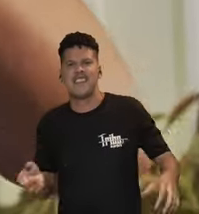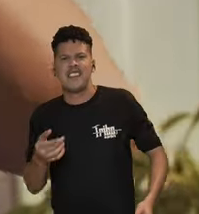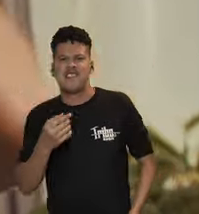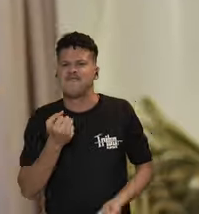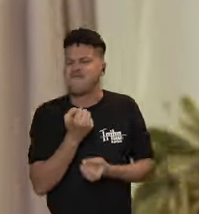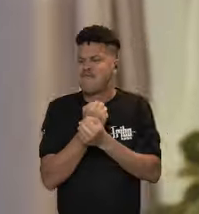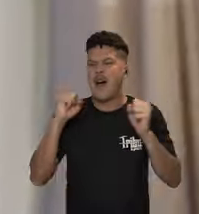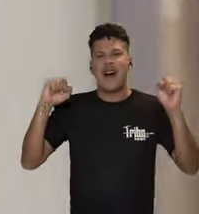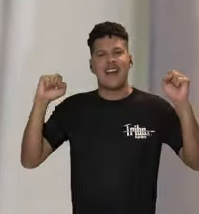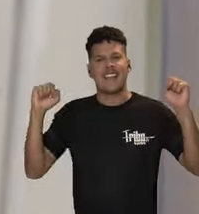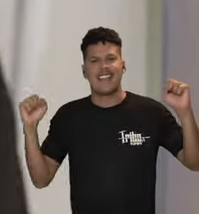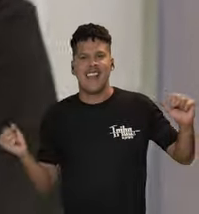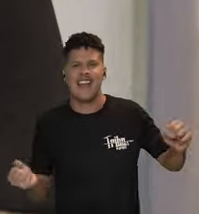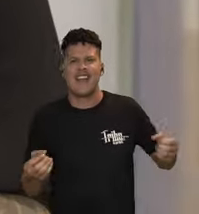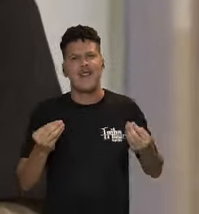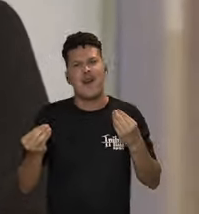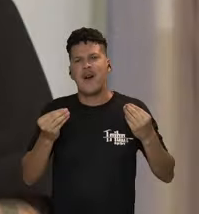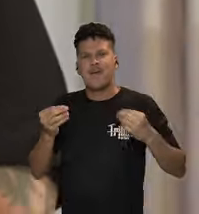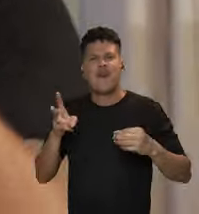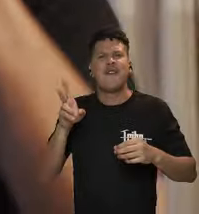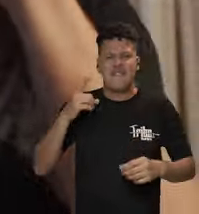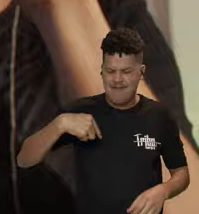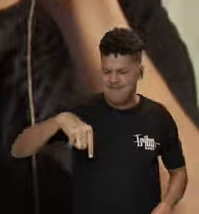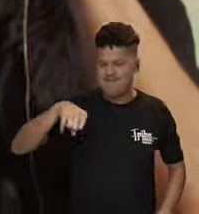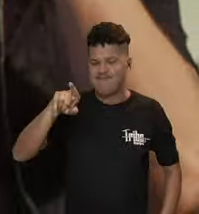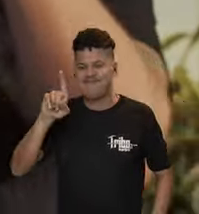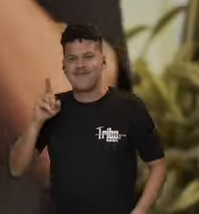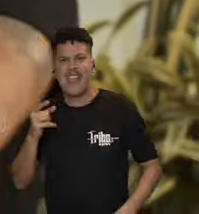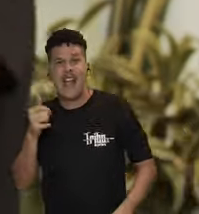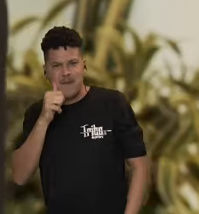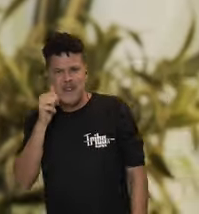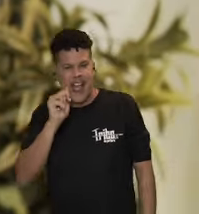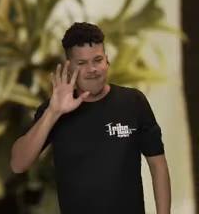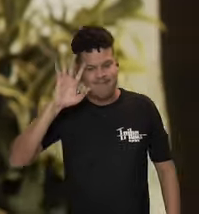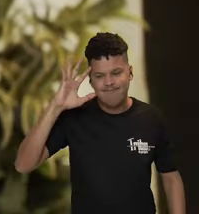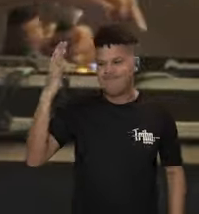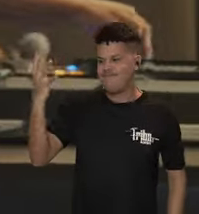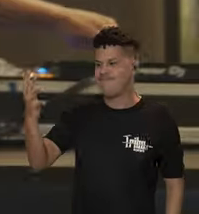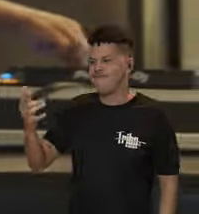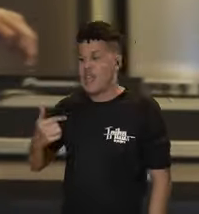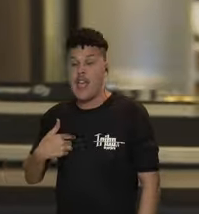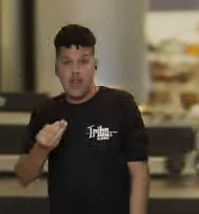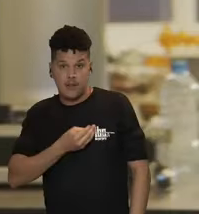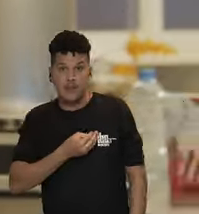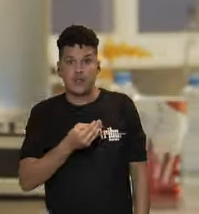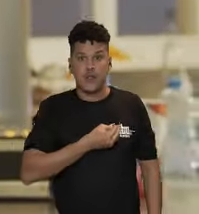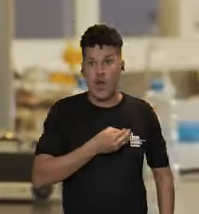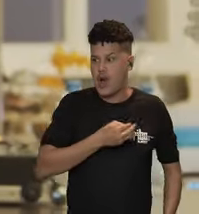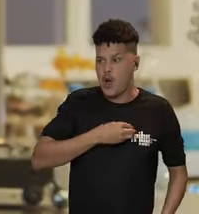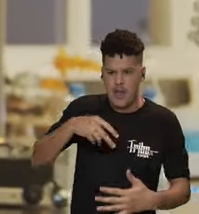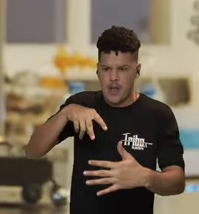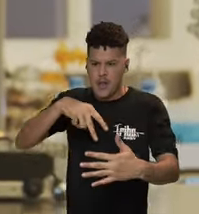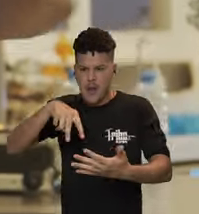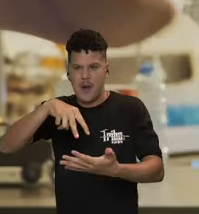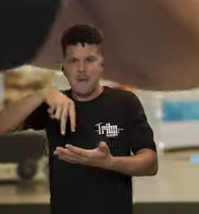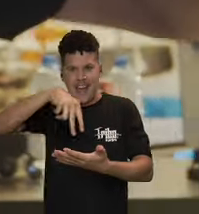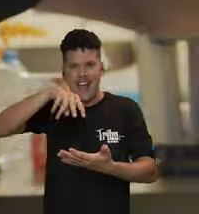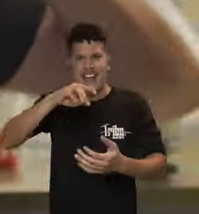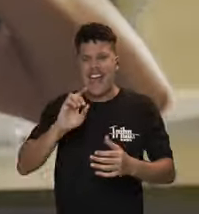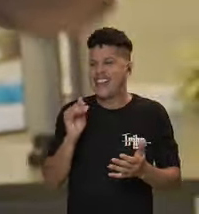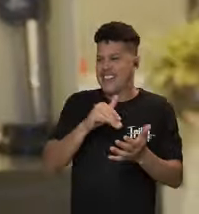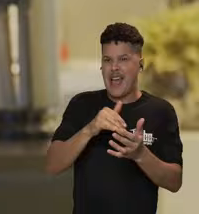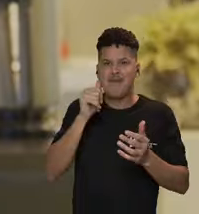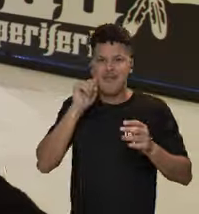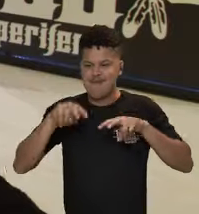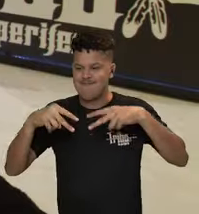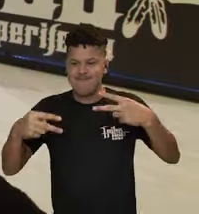Elas vão gostar, e seja como for. Ela é que decide, eu tô no meio dessas donadas. Porque